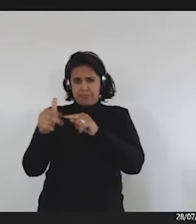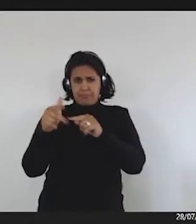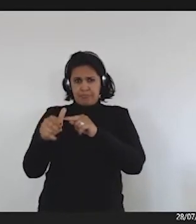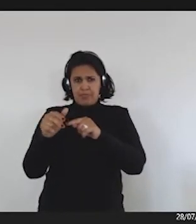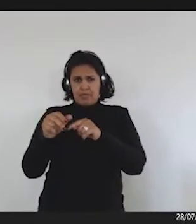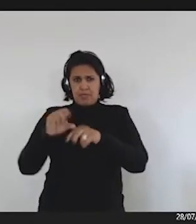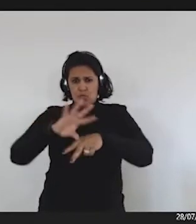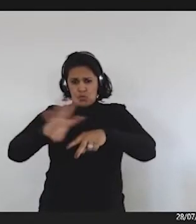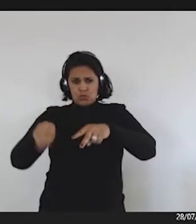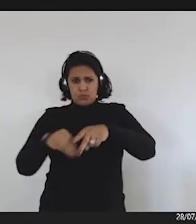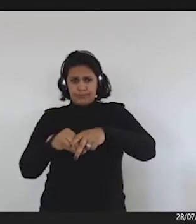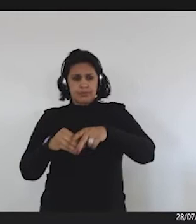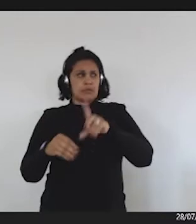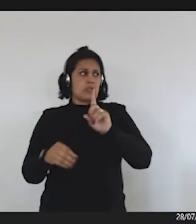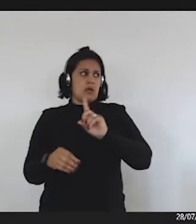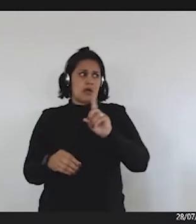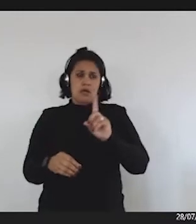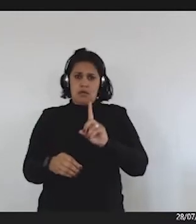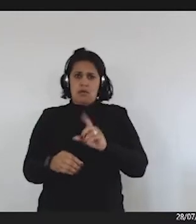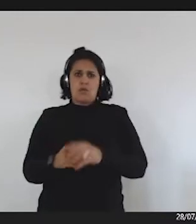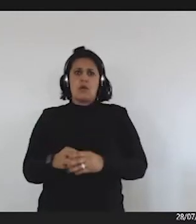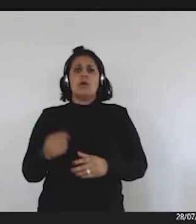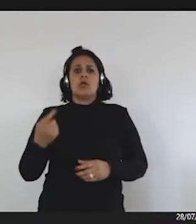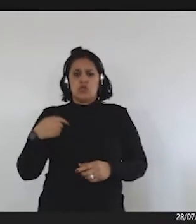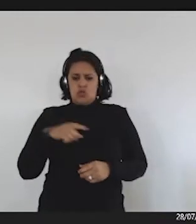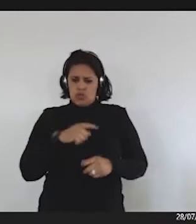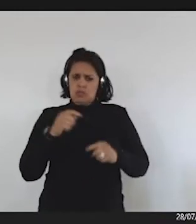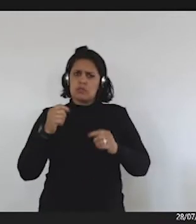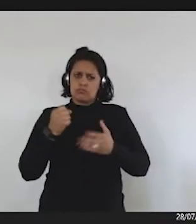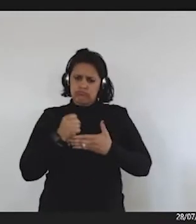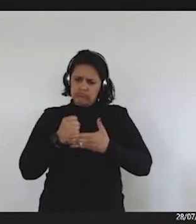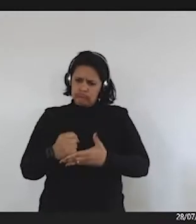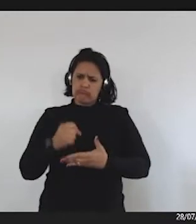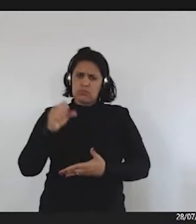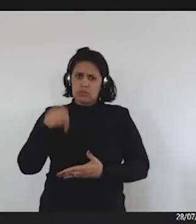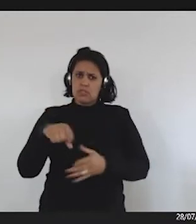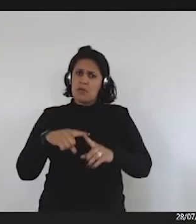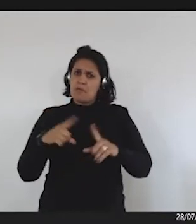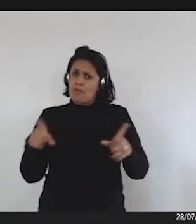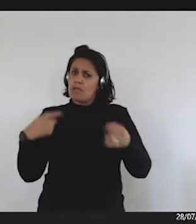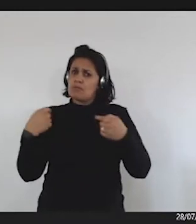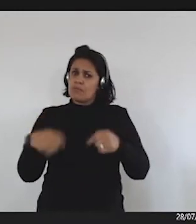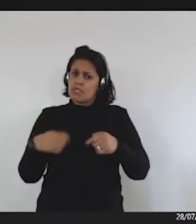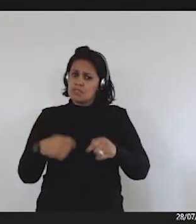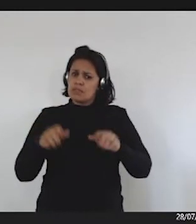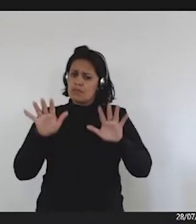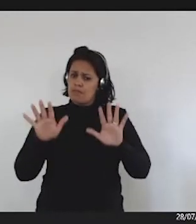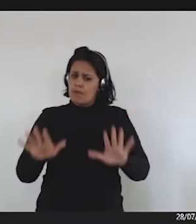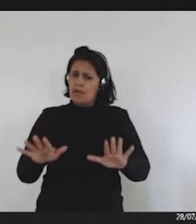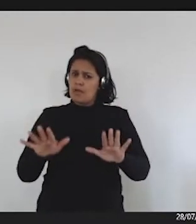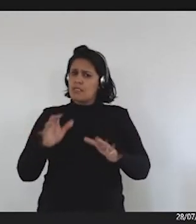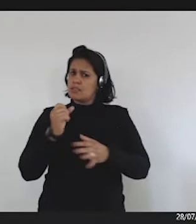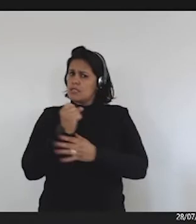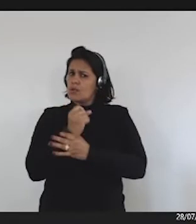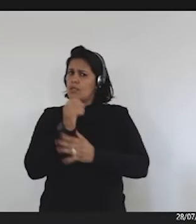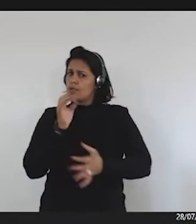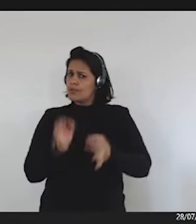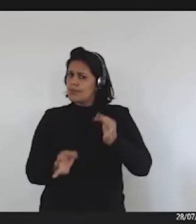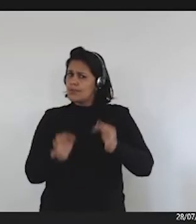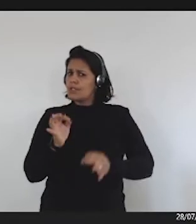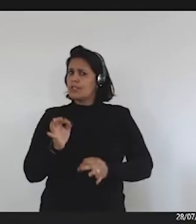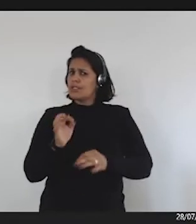favor, inclusive, mas com método, com regra, com parcimônia, com segurança jurídica,